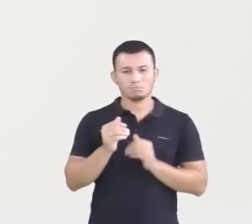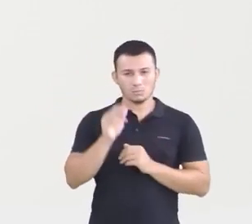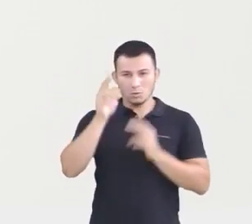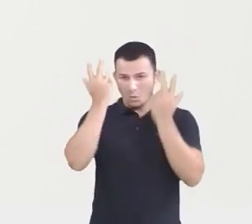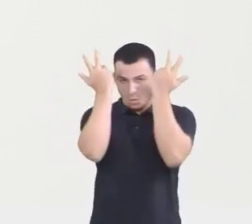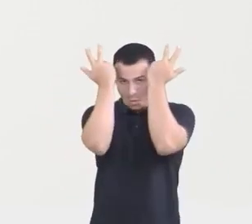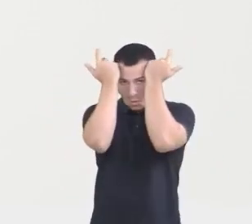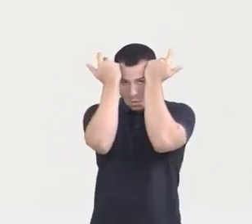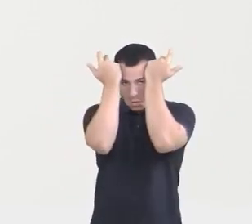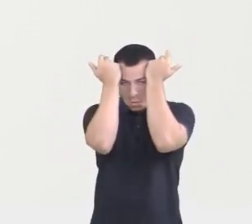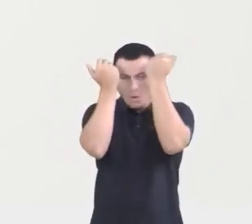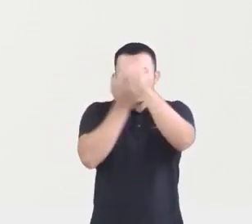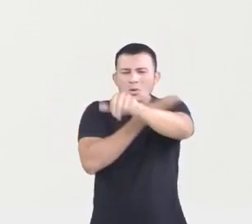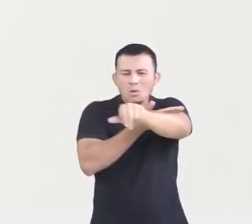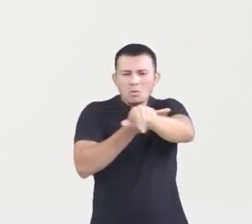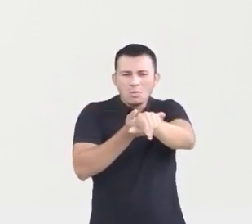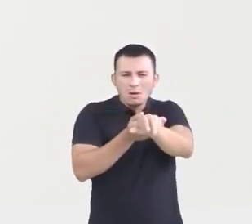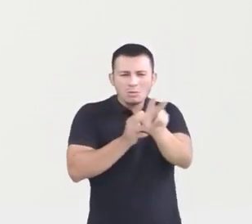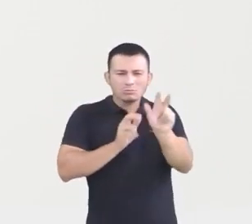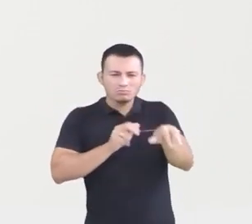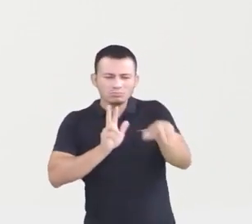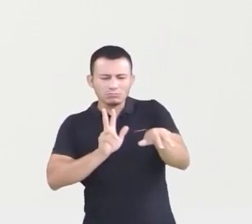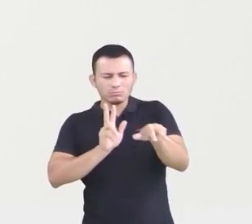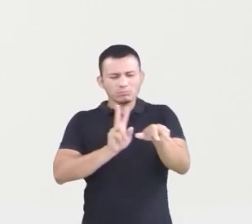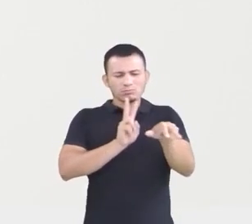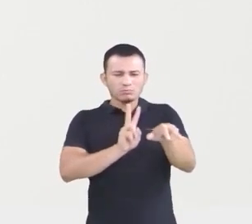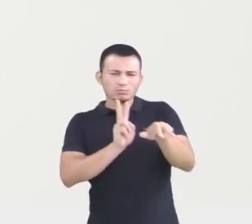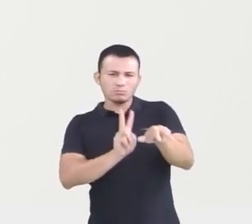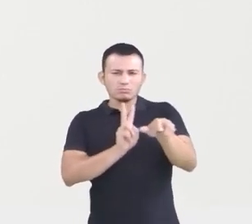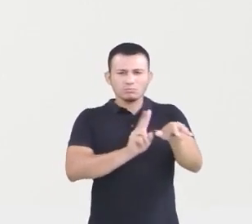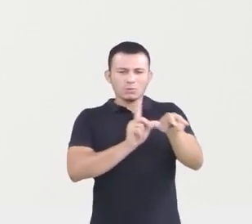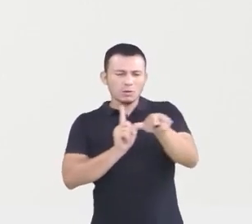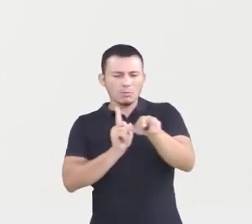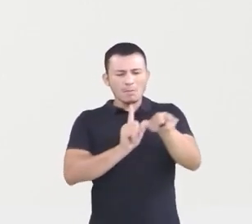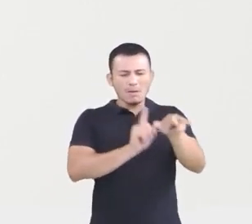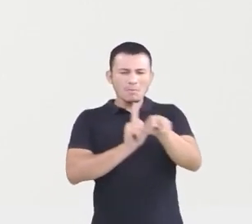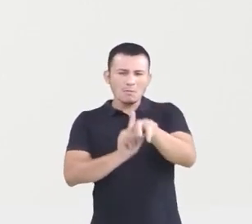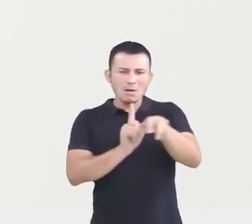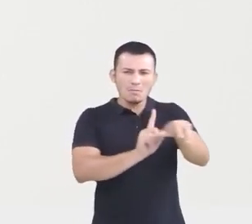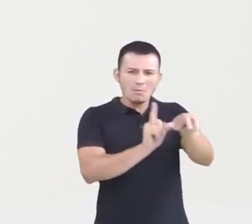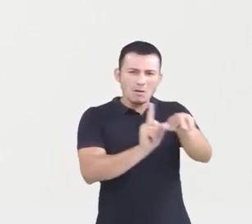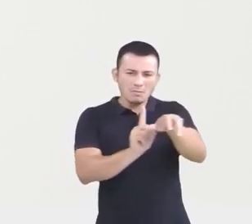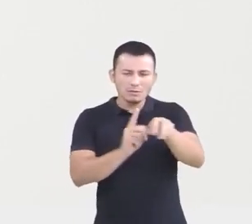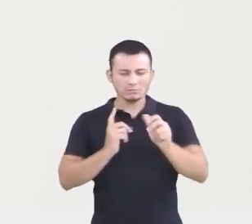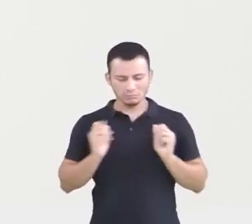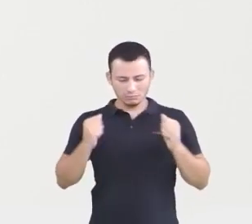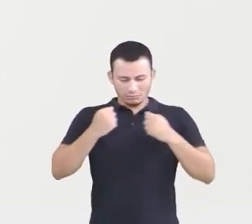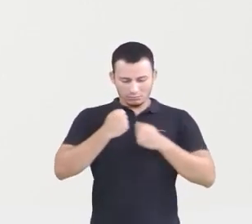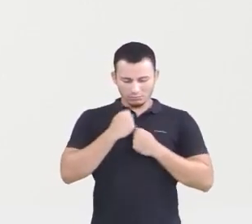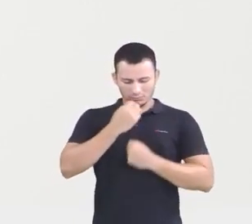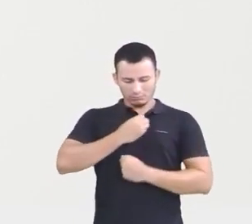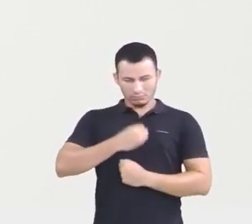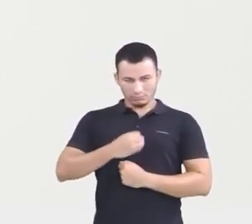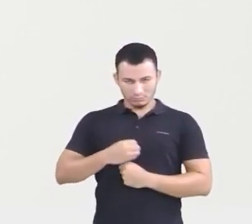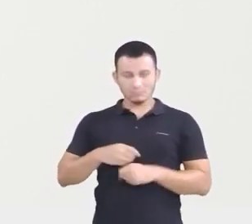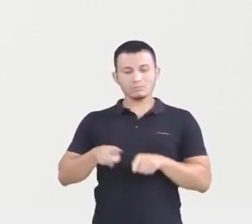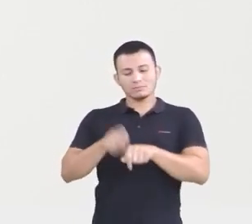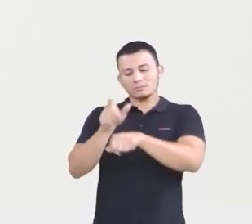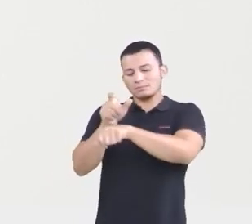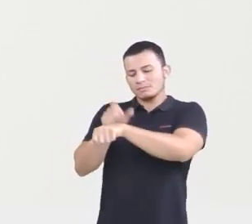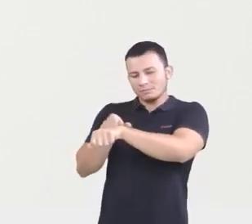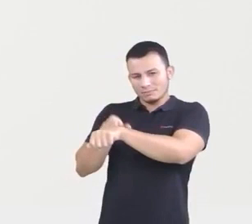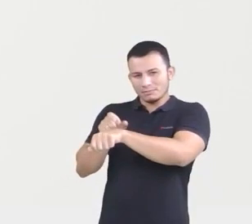branco, que foi o coelho que nós vimos no início, que usava colete e relógio e, sem